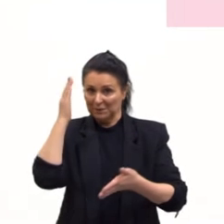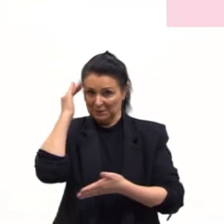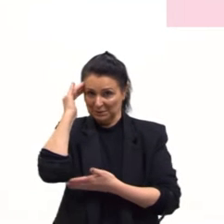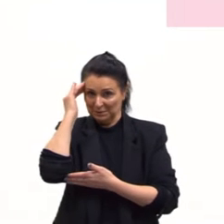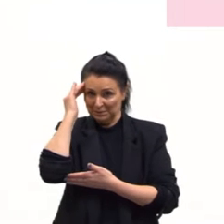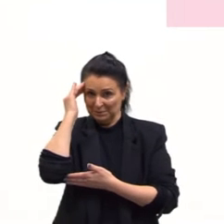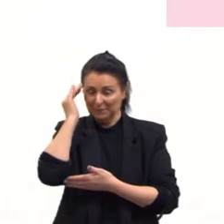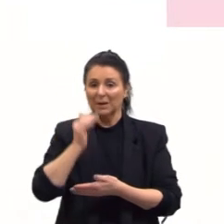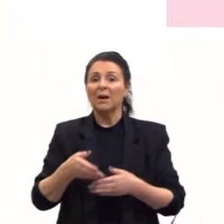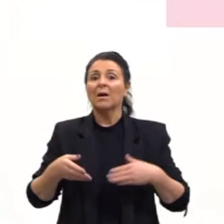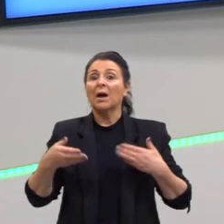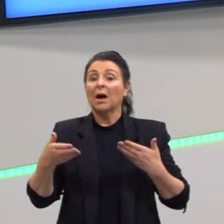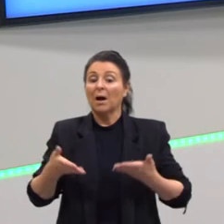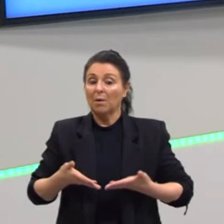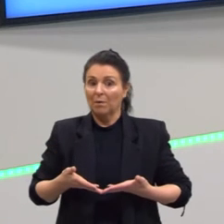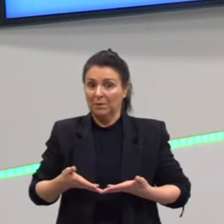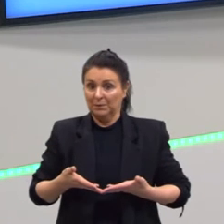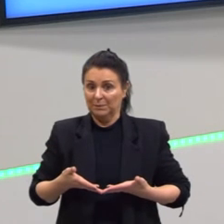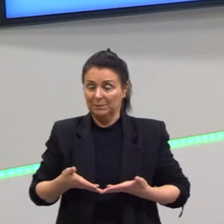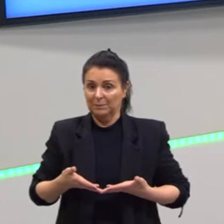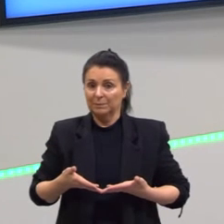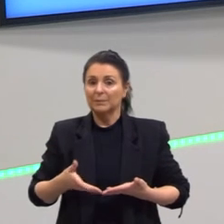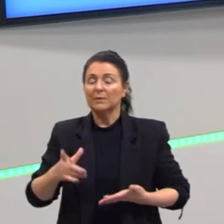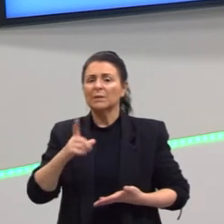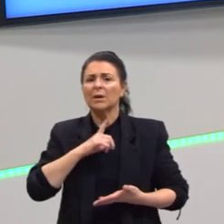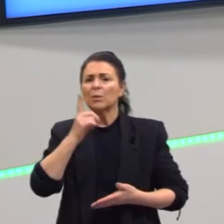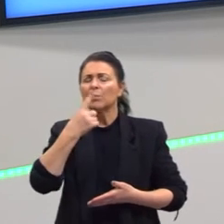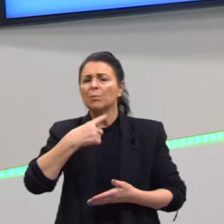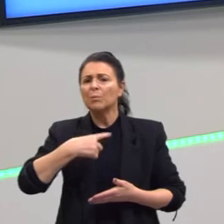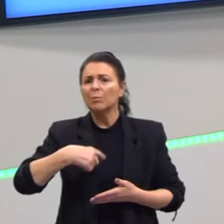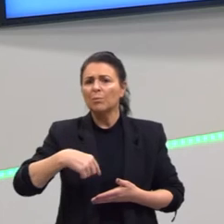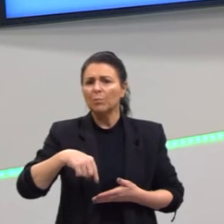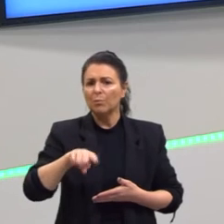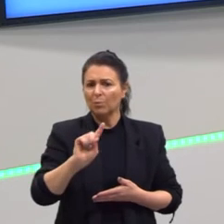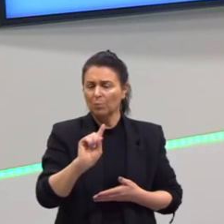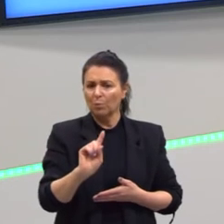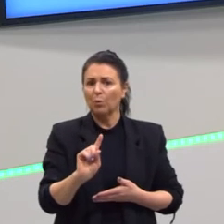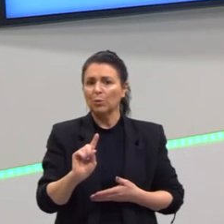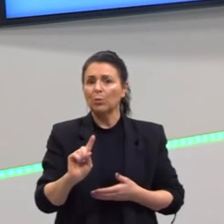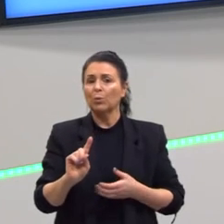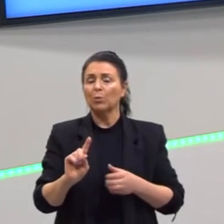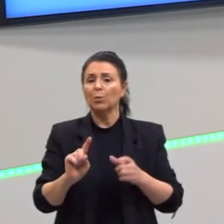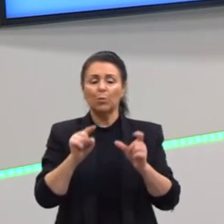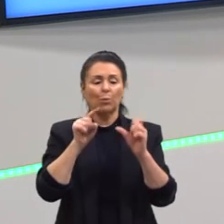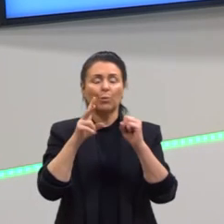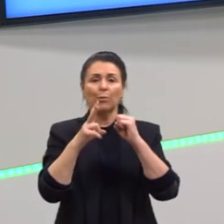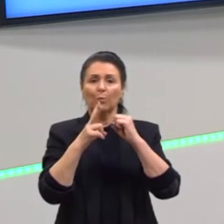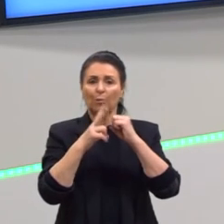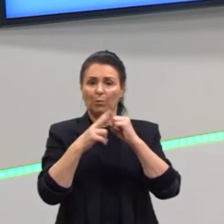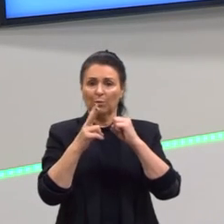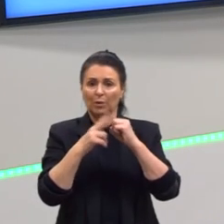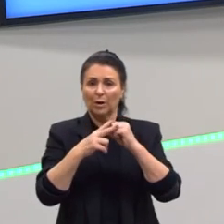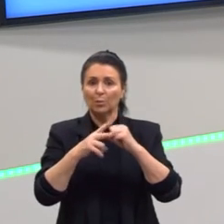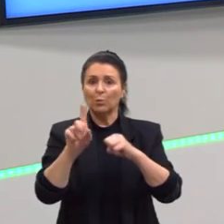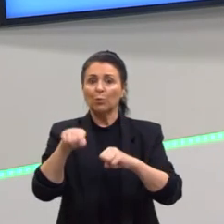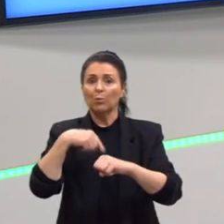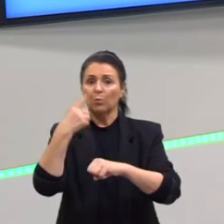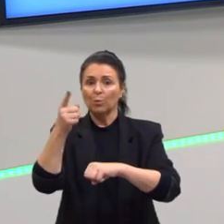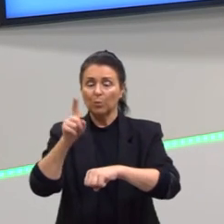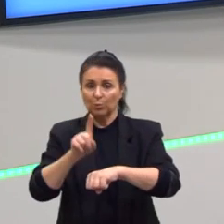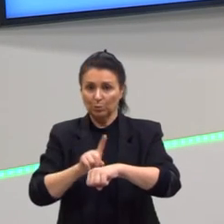andado agora existe um outro tempo verbal dentro da língua inglesa